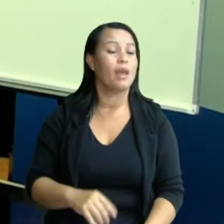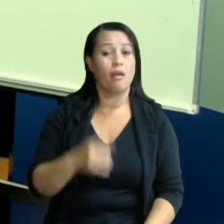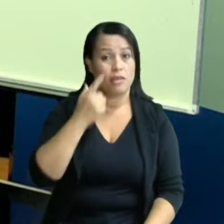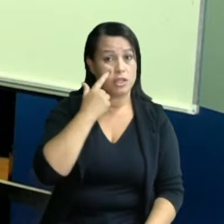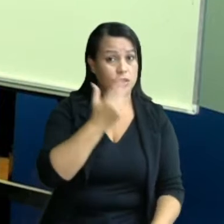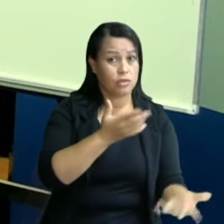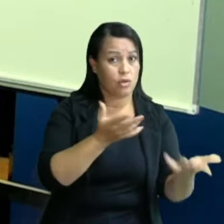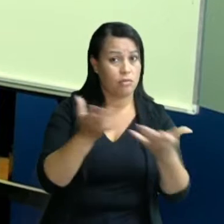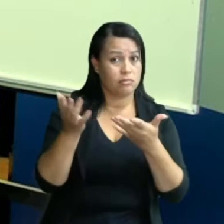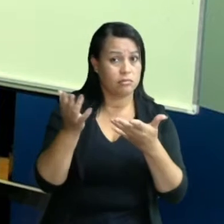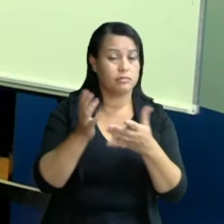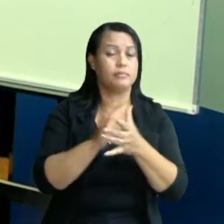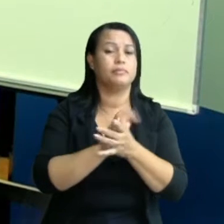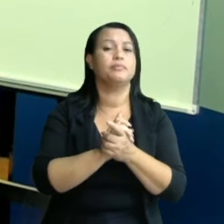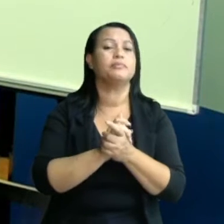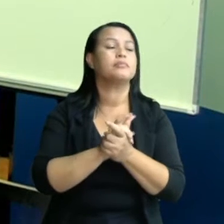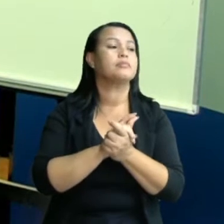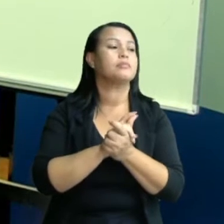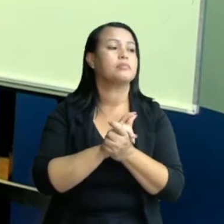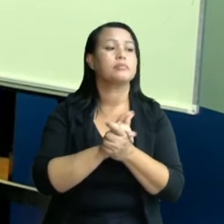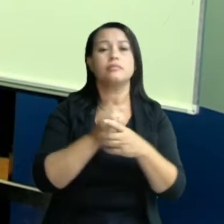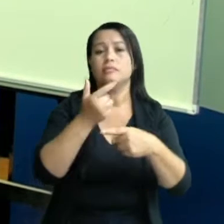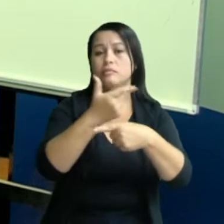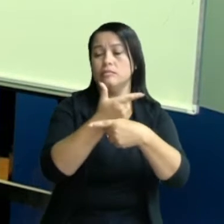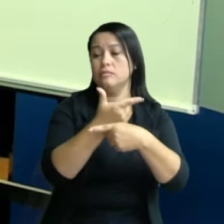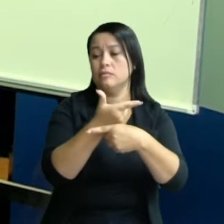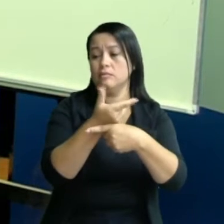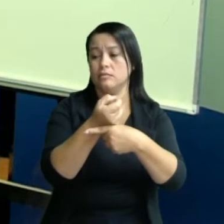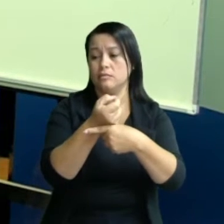Vou repetir aqui, tá? 20